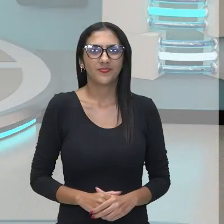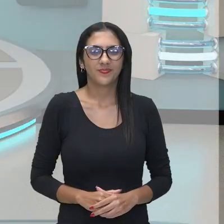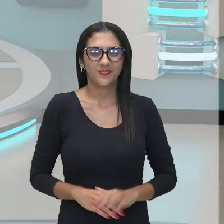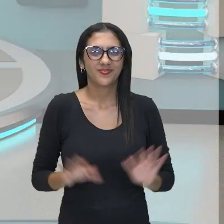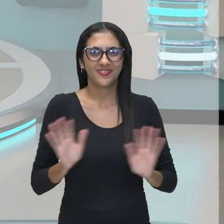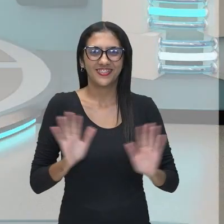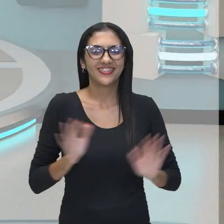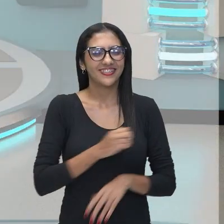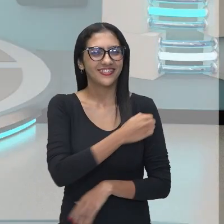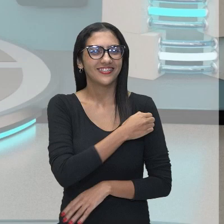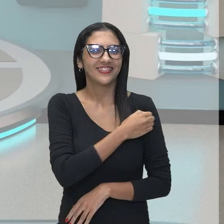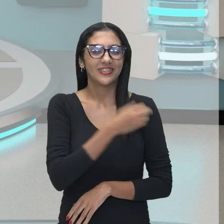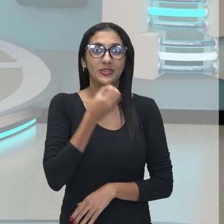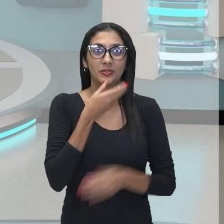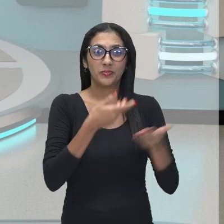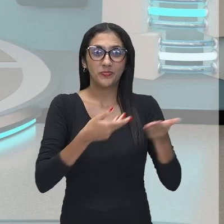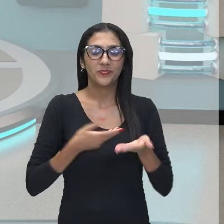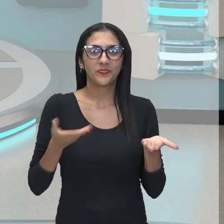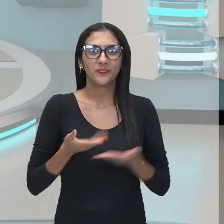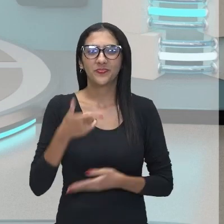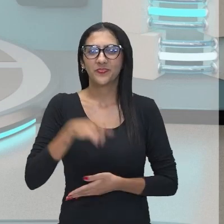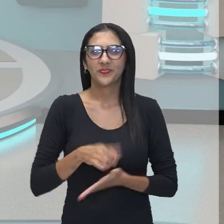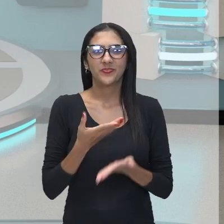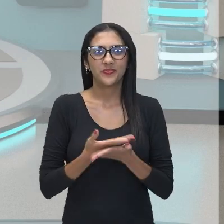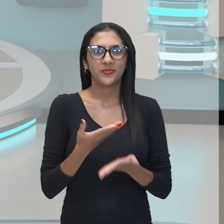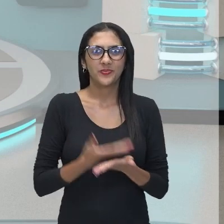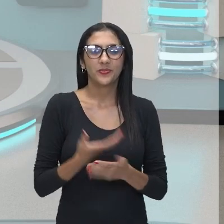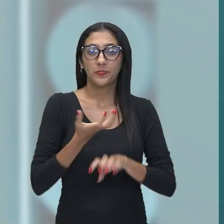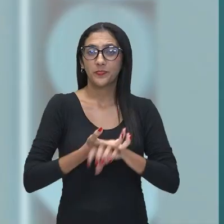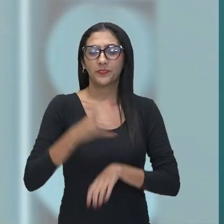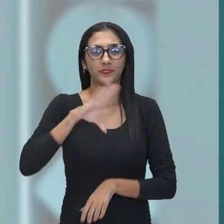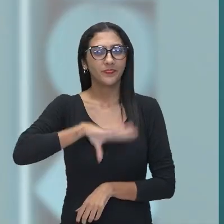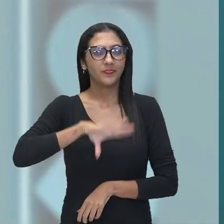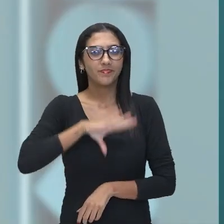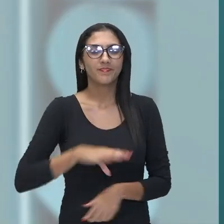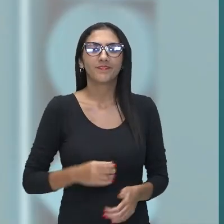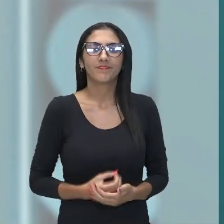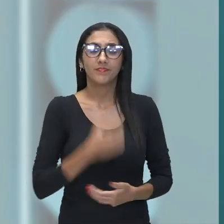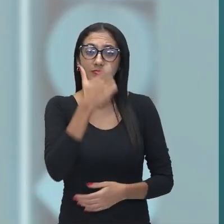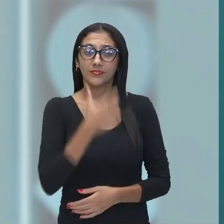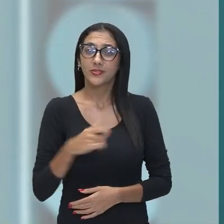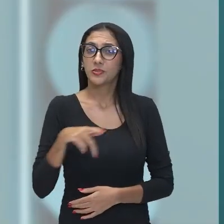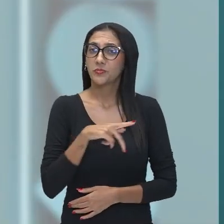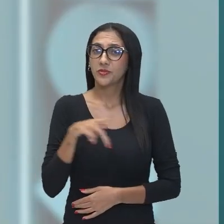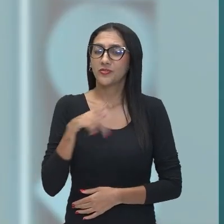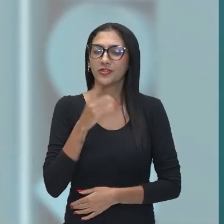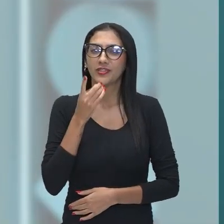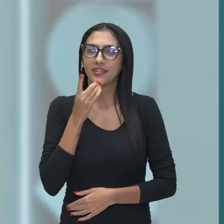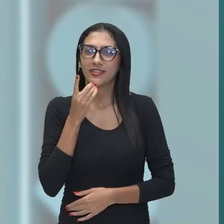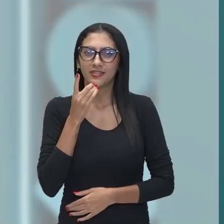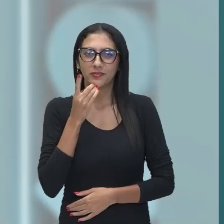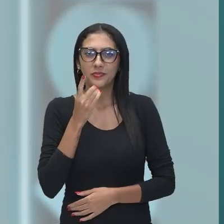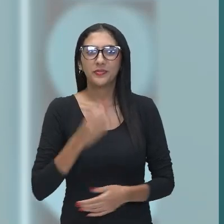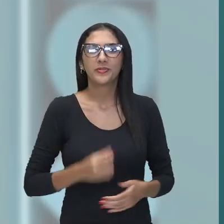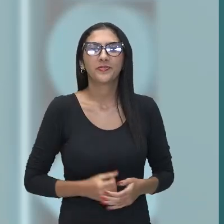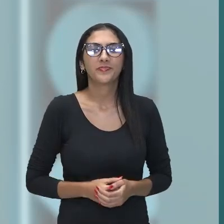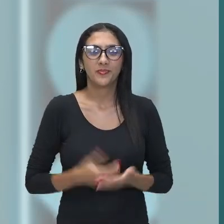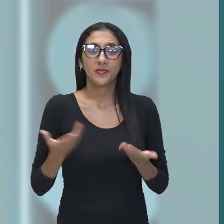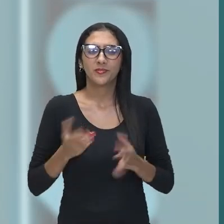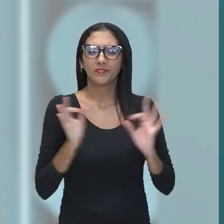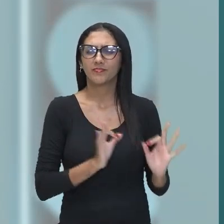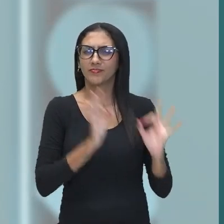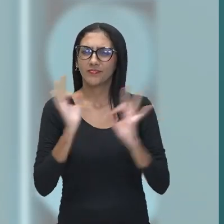Olá, turmas! Bem-vindos a mais uma aula de língua portuguesa. Eu sou o professor Denilson e vou